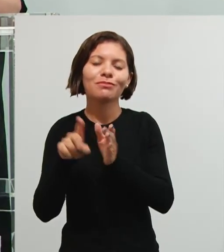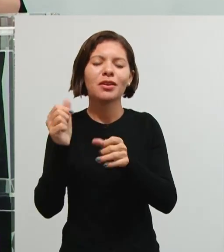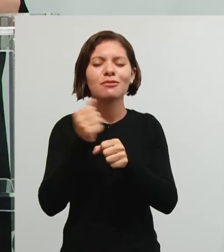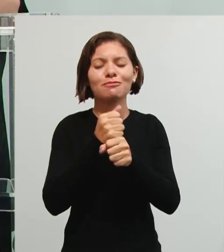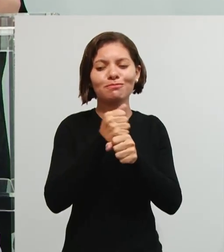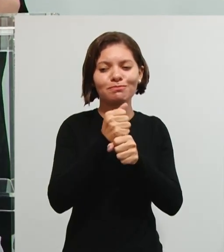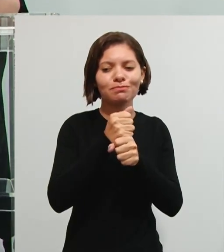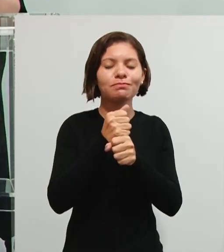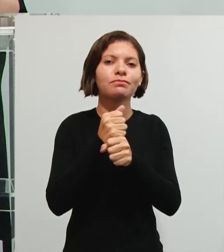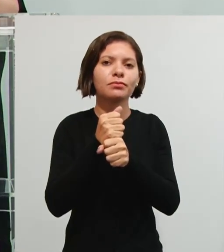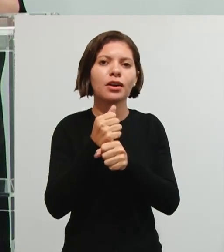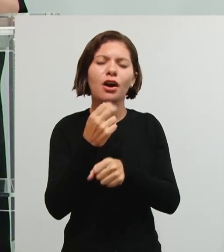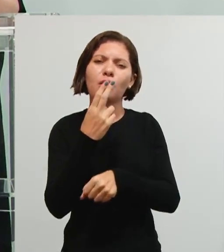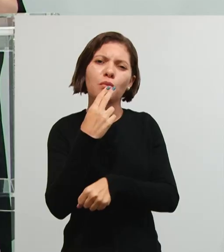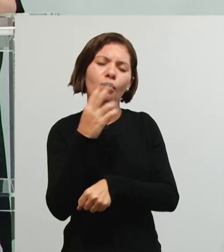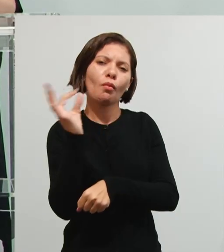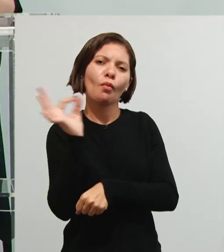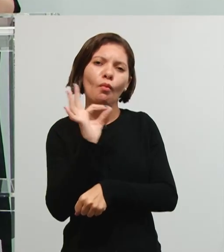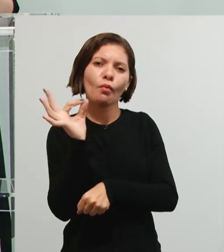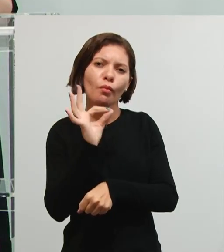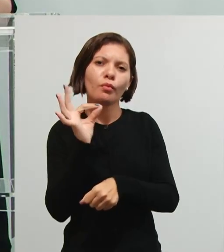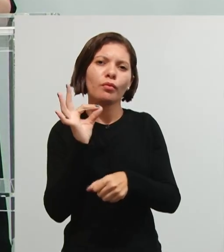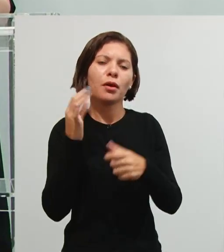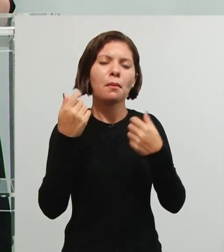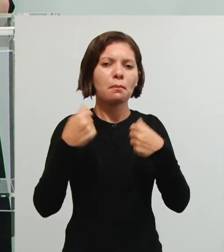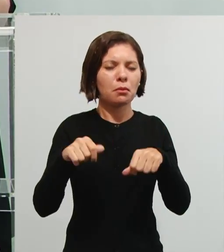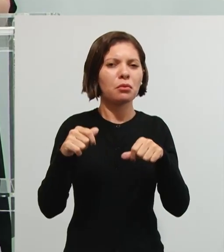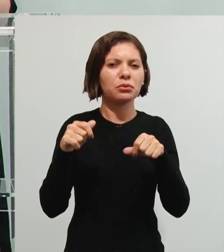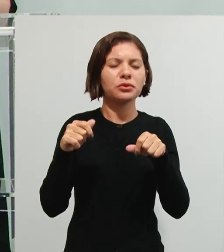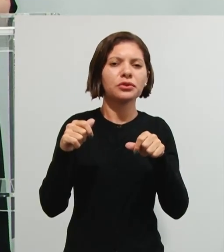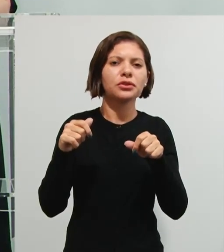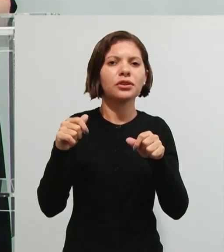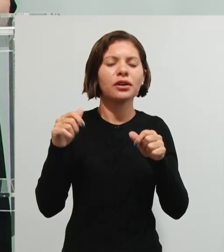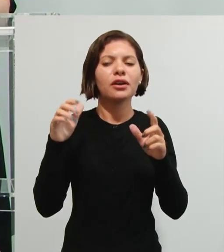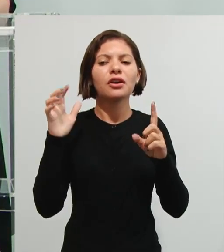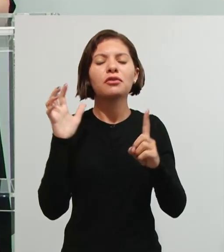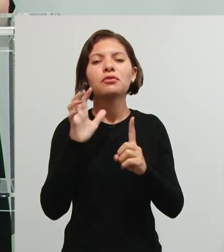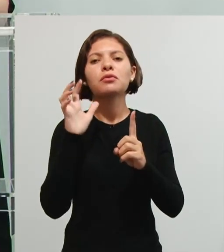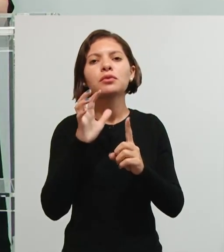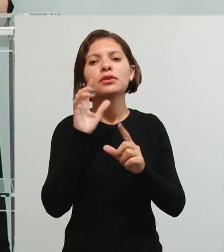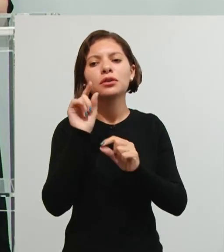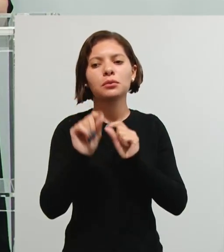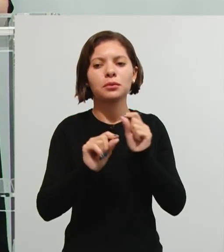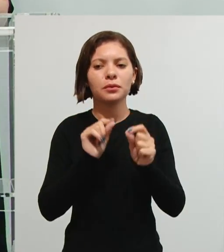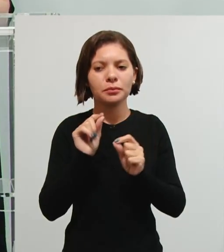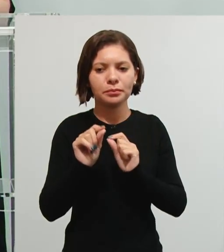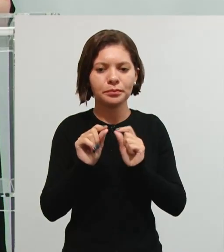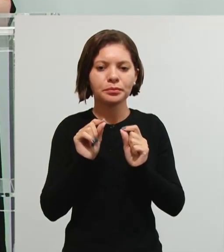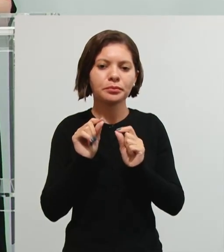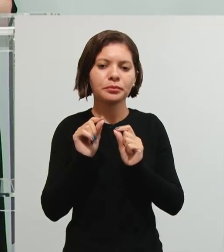se, de acordo com a nutrição, aquilo pode levar a um melhor...